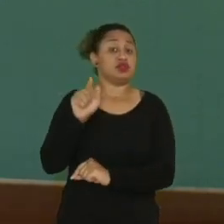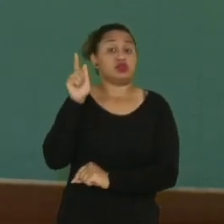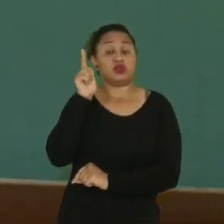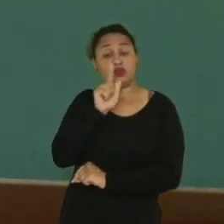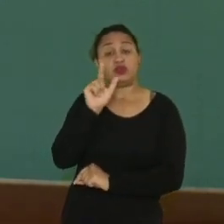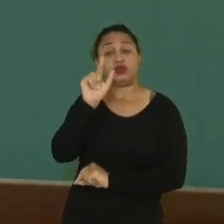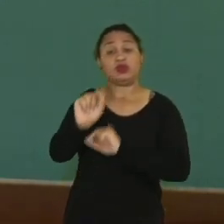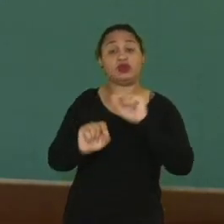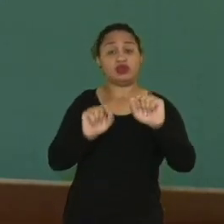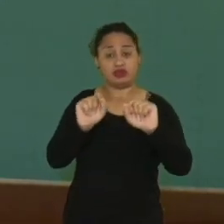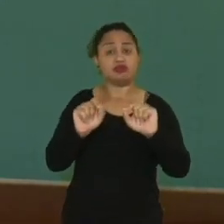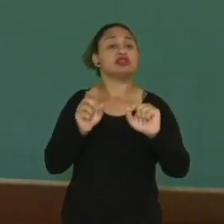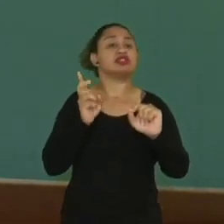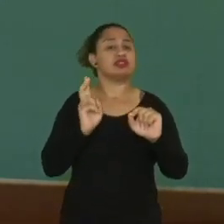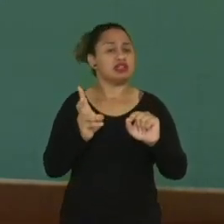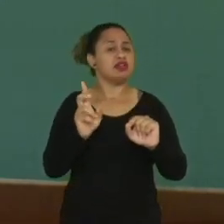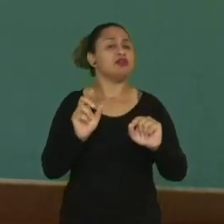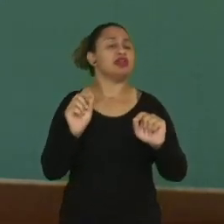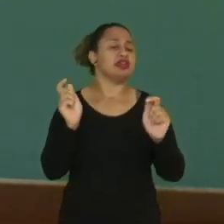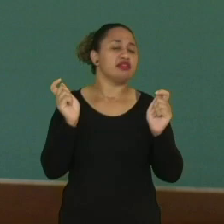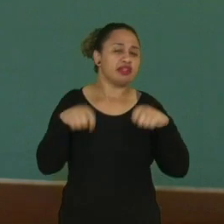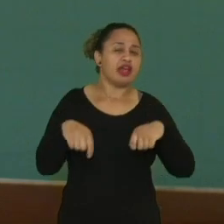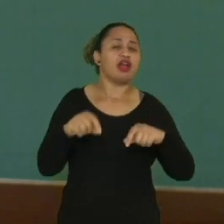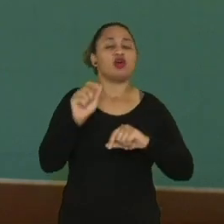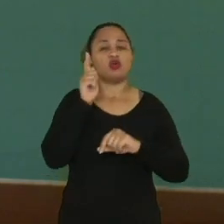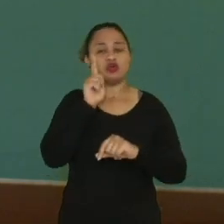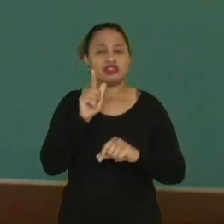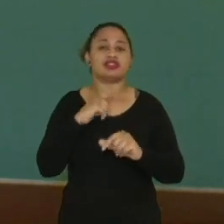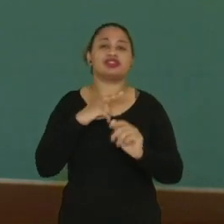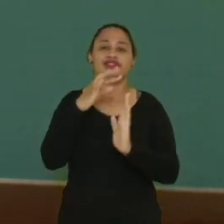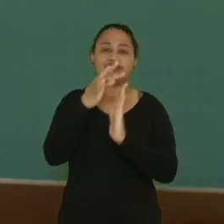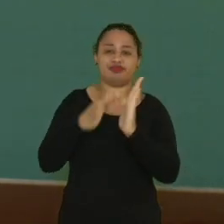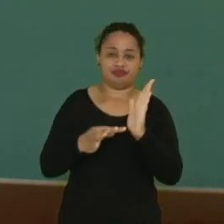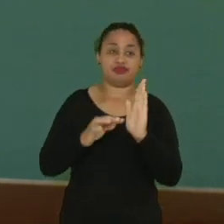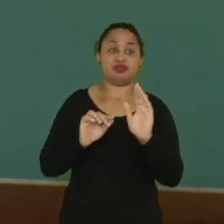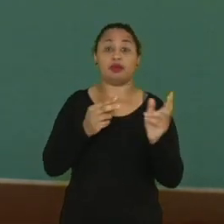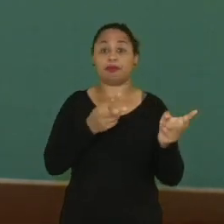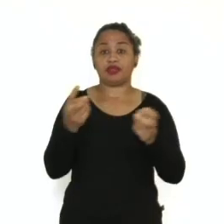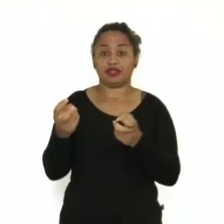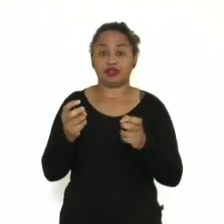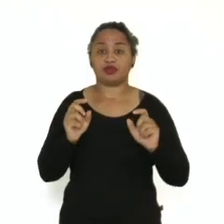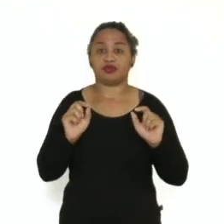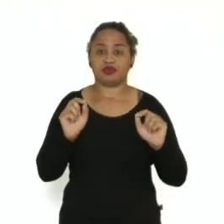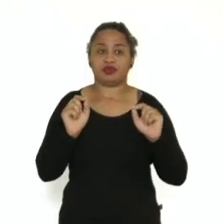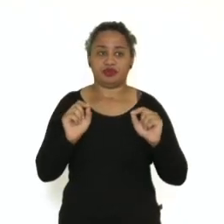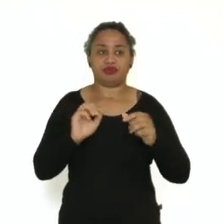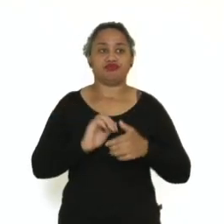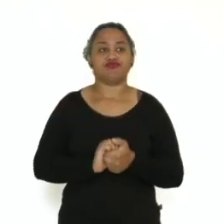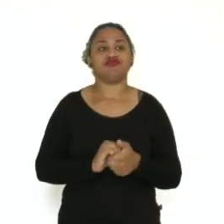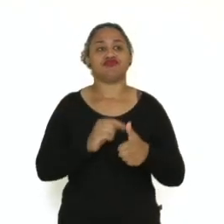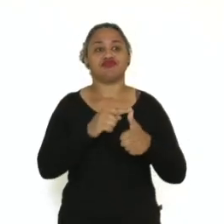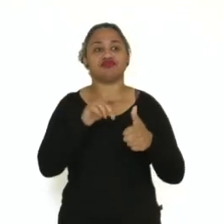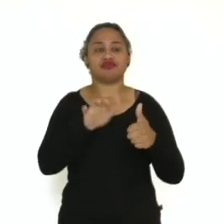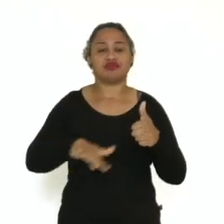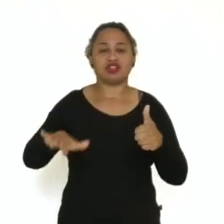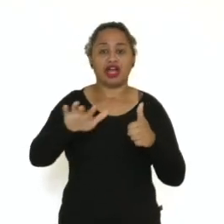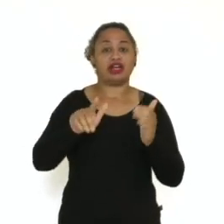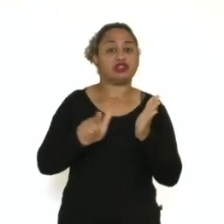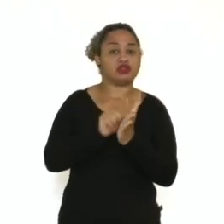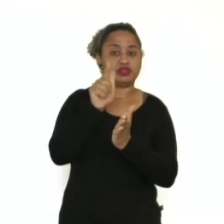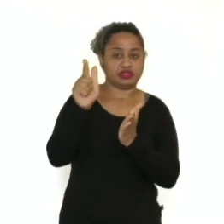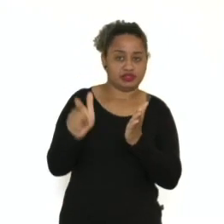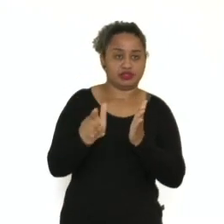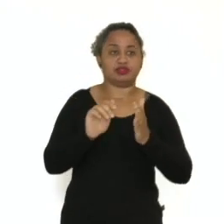sim, sempre que precisar, produzir esse tipo de texto. Observe, ele circula no meio